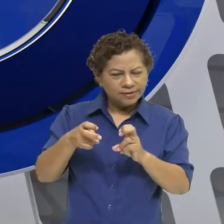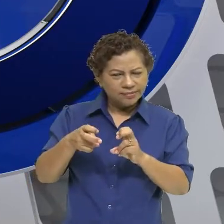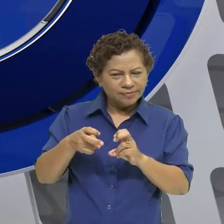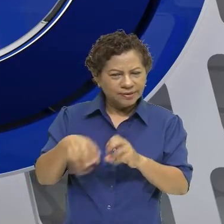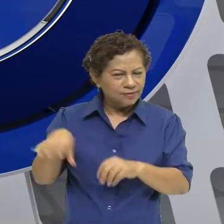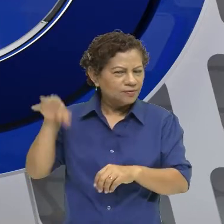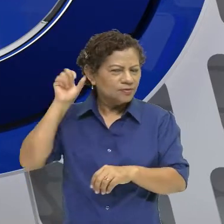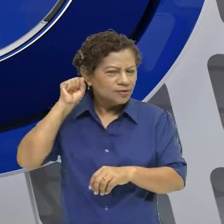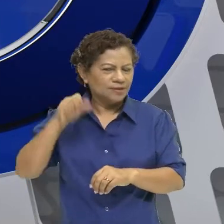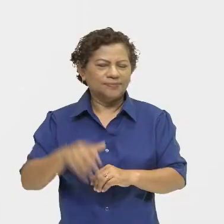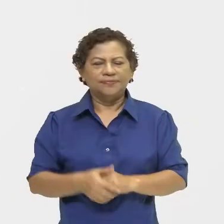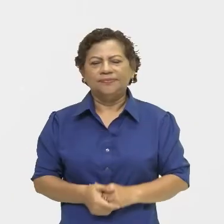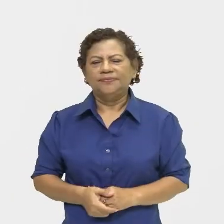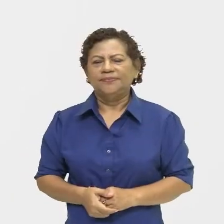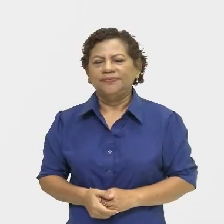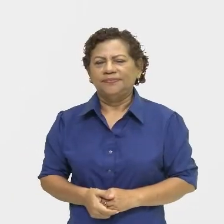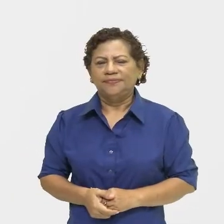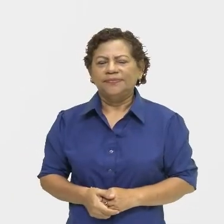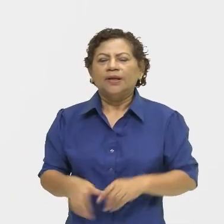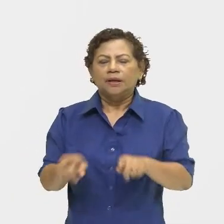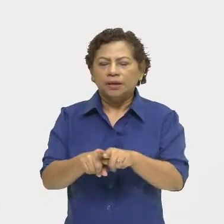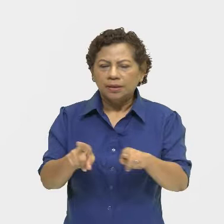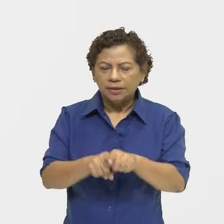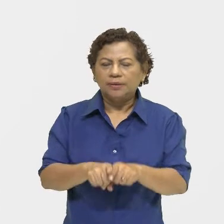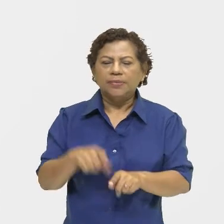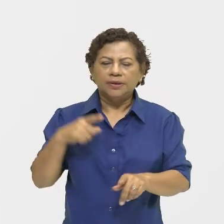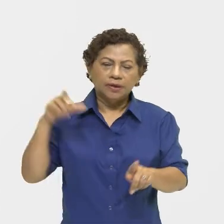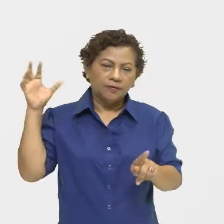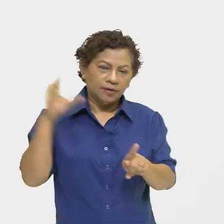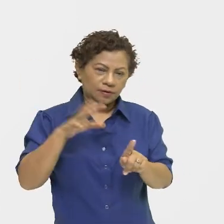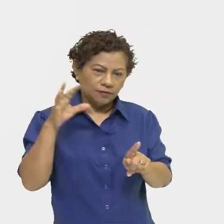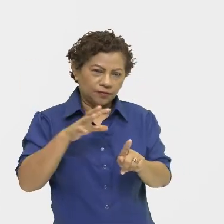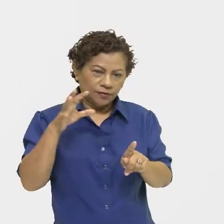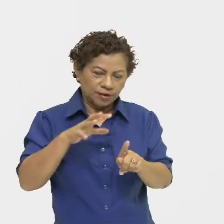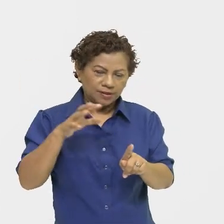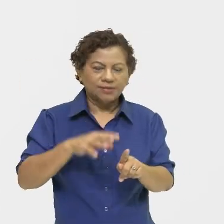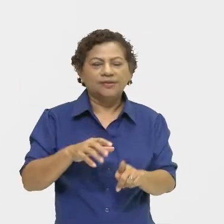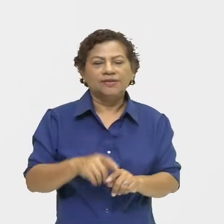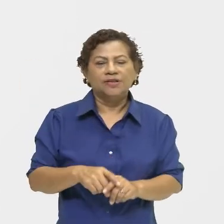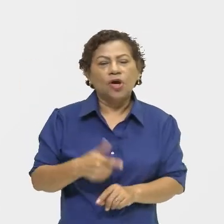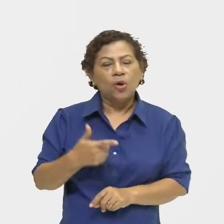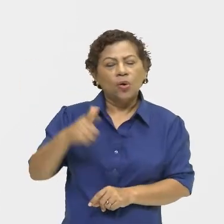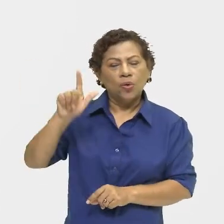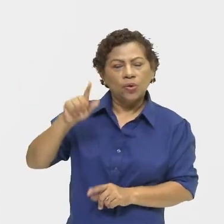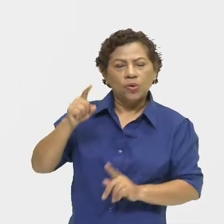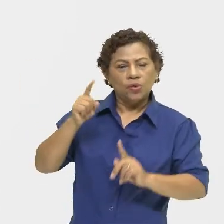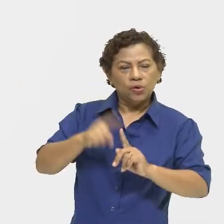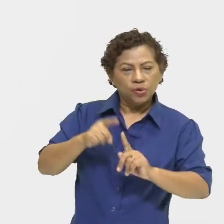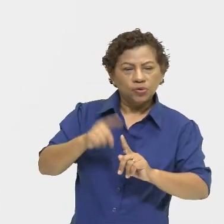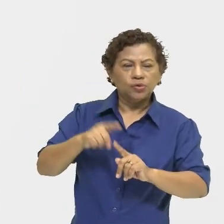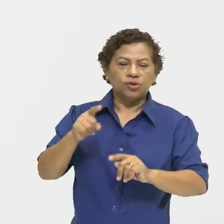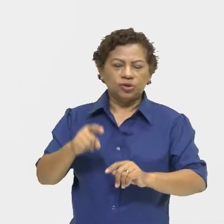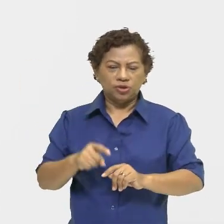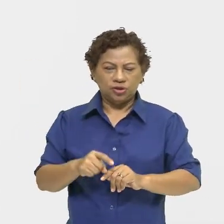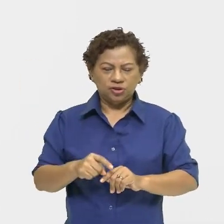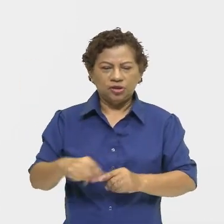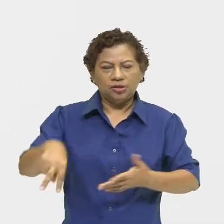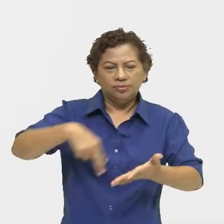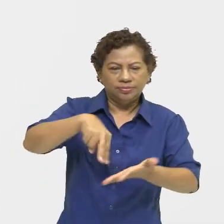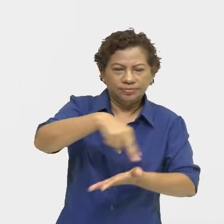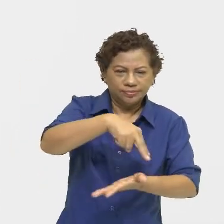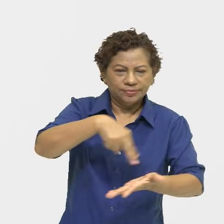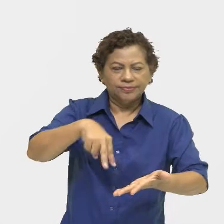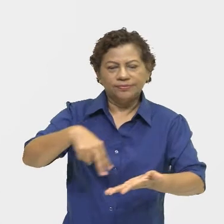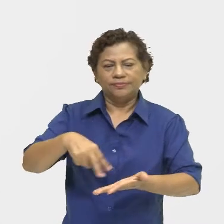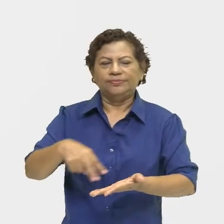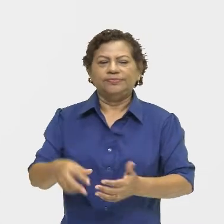sons. Além do samba, a influência africana na cultura musical brasileira vai do maracatu à congada, da cavalhada em